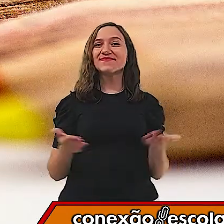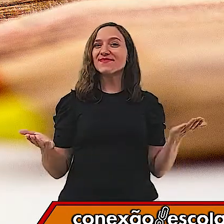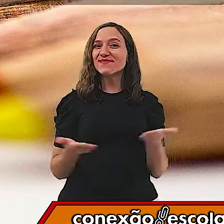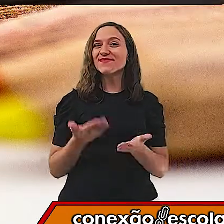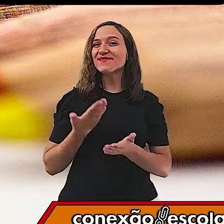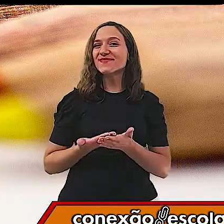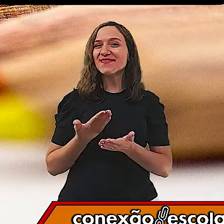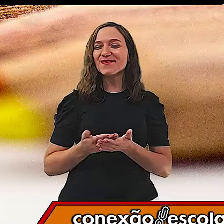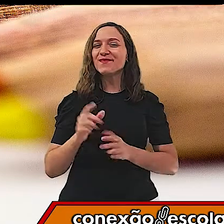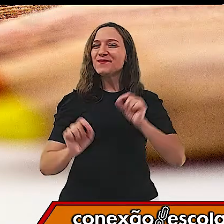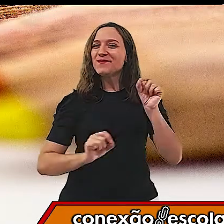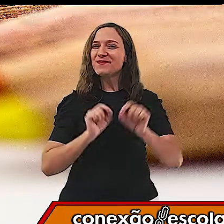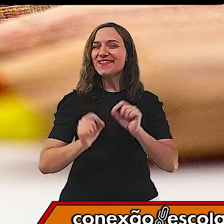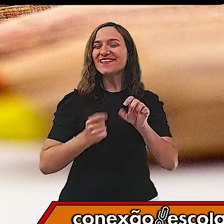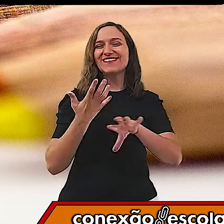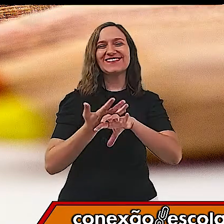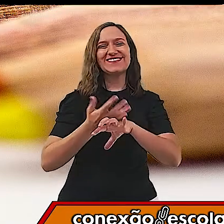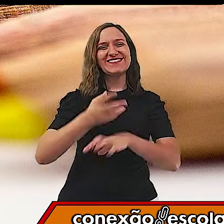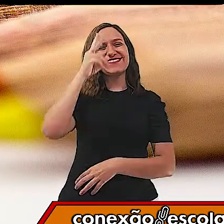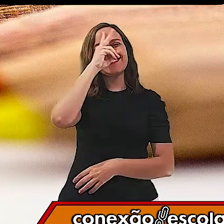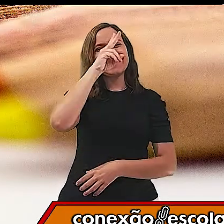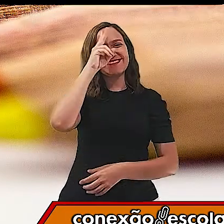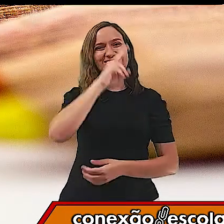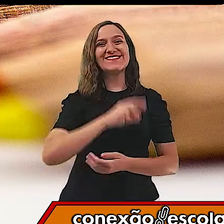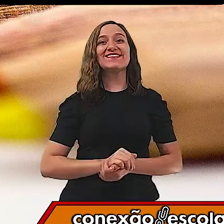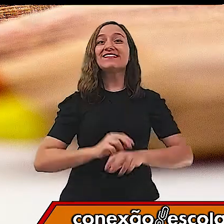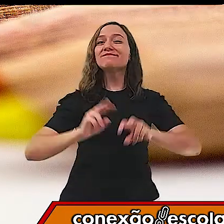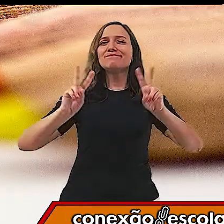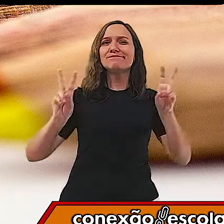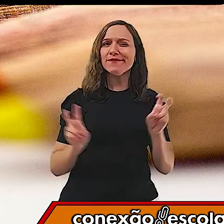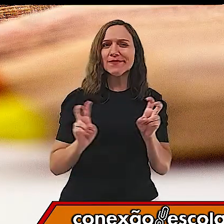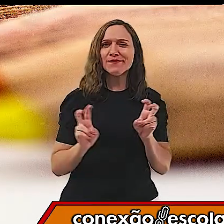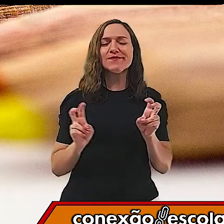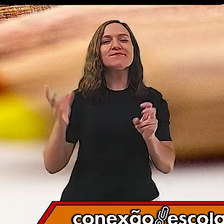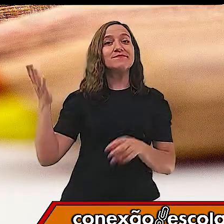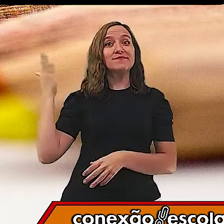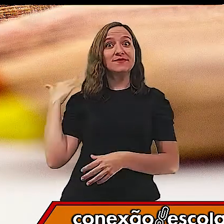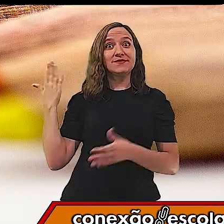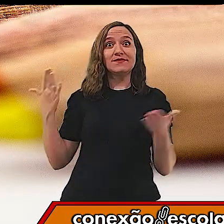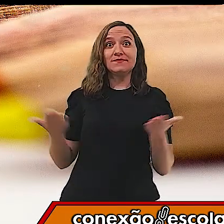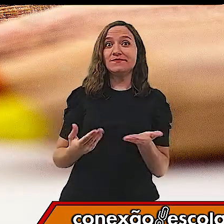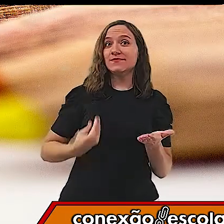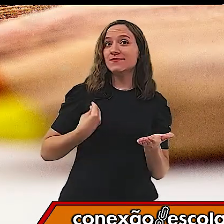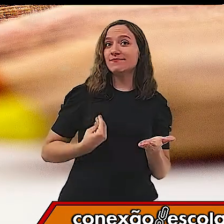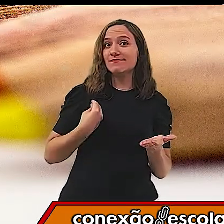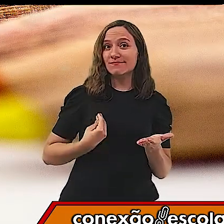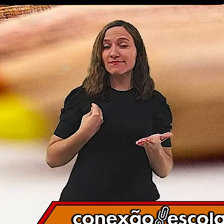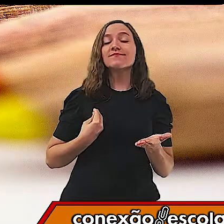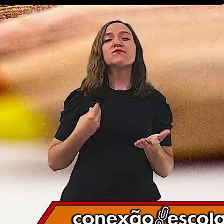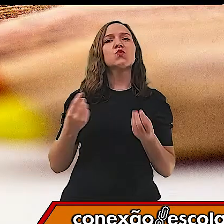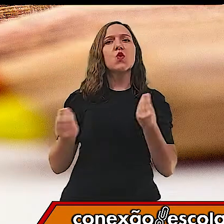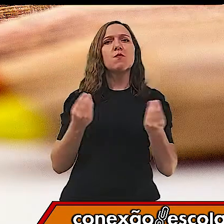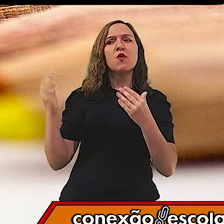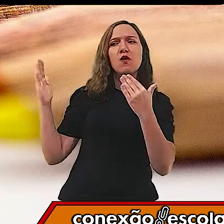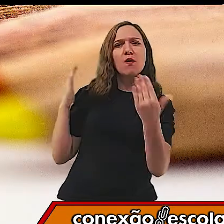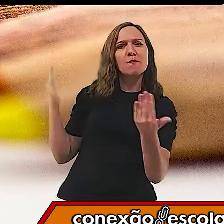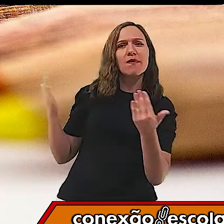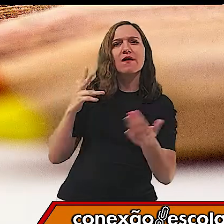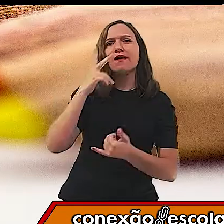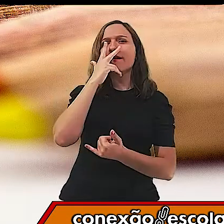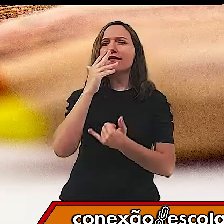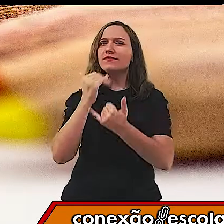é de História. O tema, passado e presente, semelhanças e diferenças. Vamos